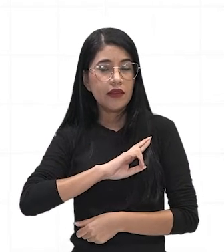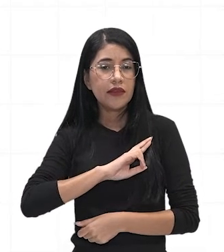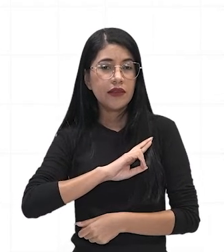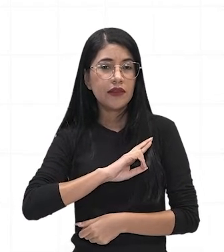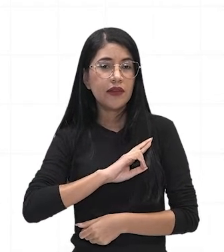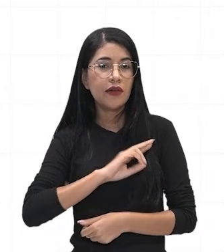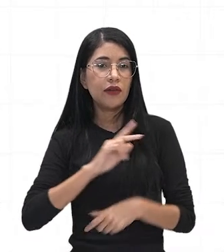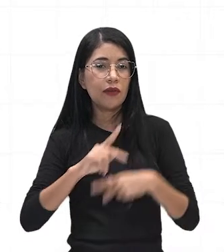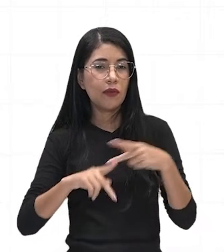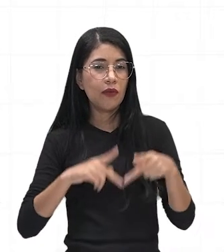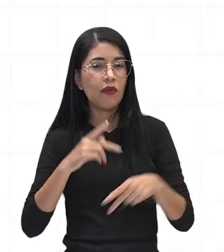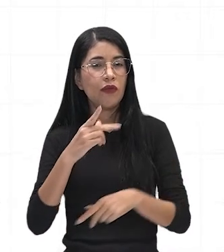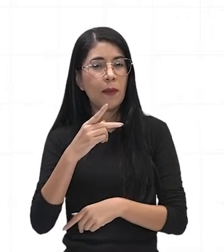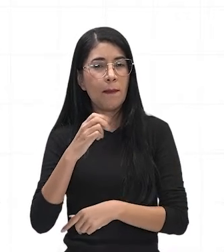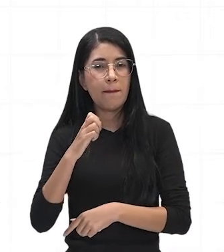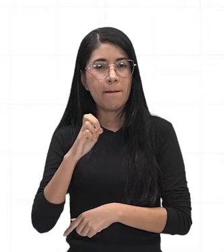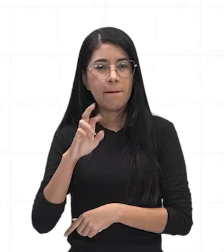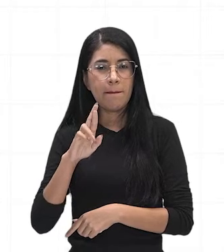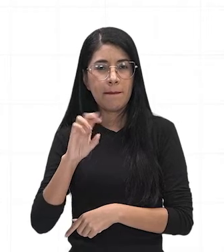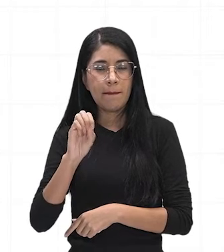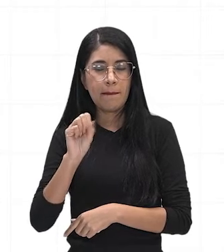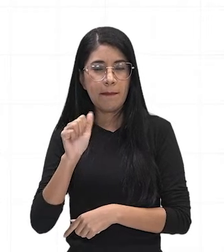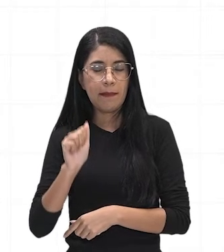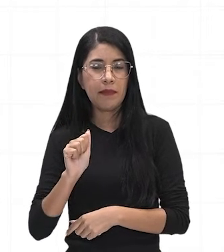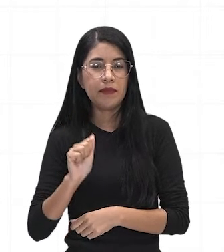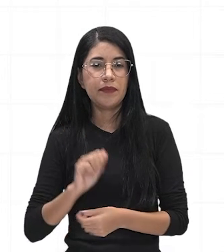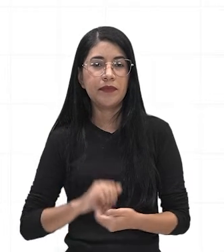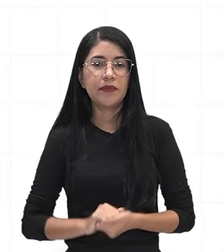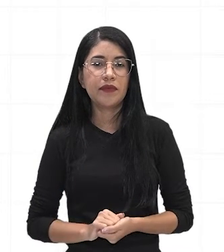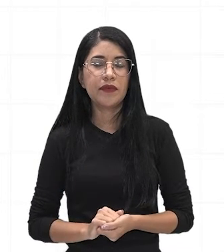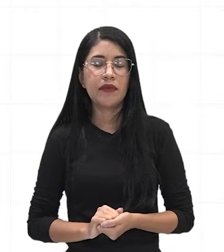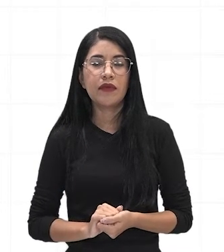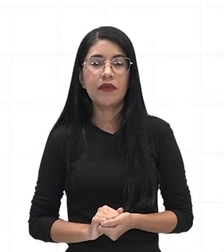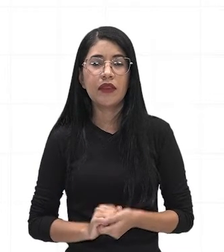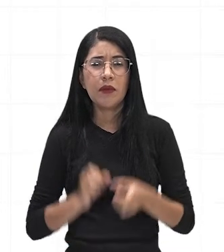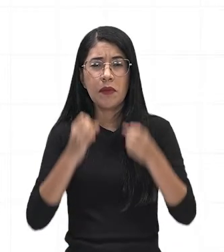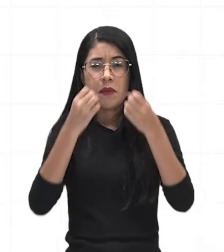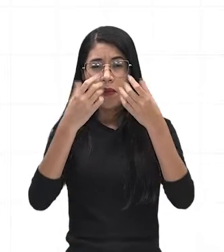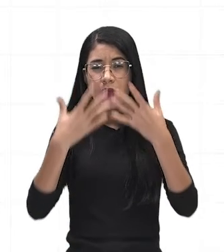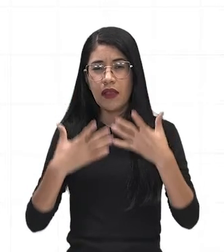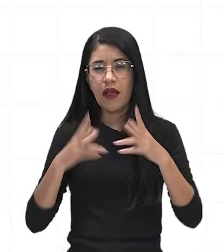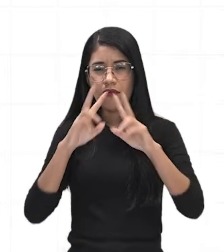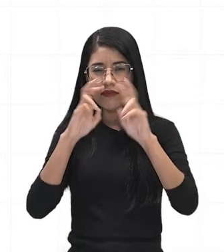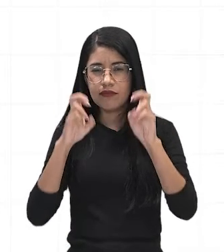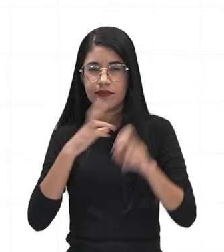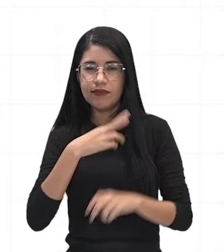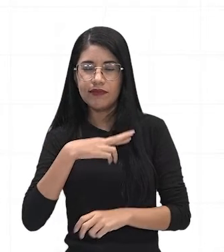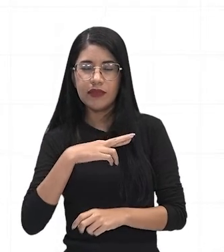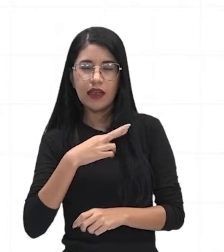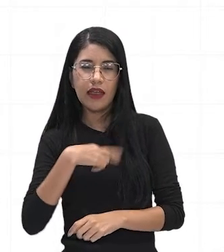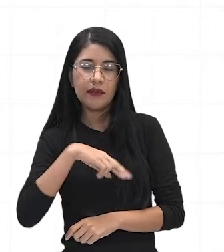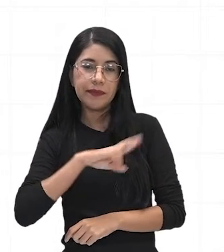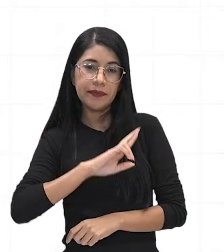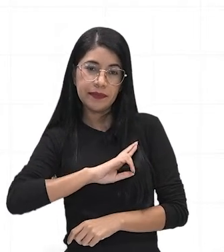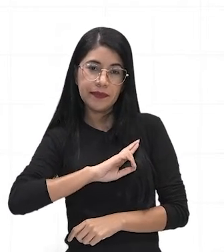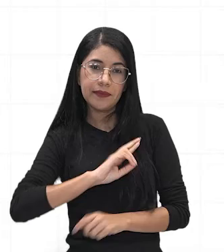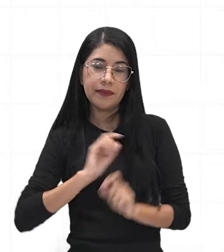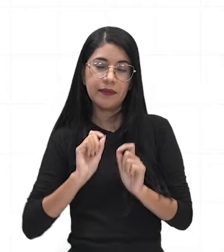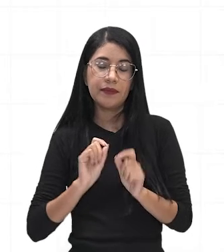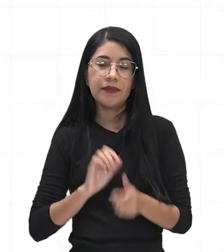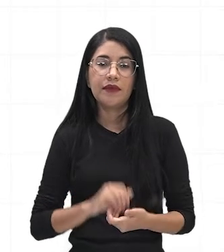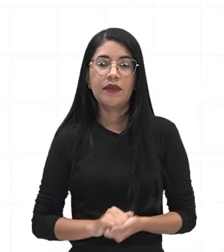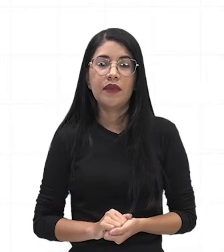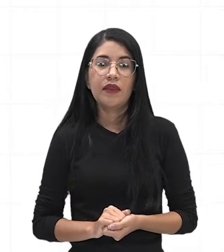dos persas, tá? Então, olha só, vamos falar, então, um pouco sobre essa religião. A religião